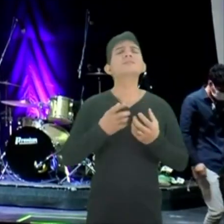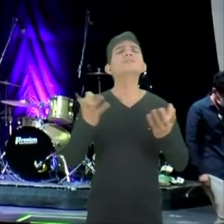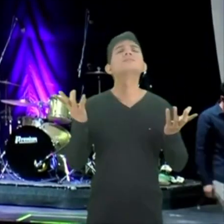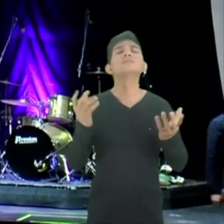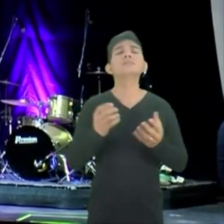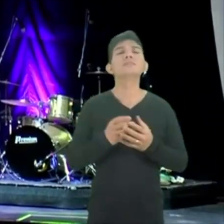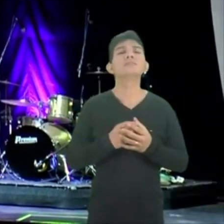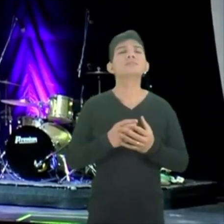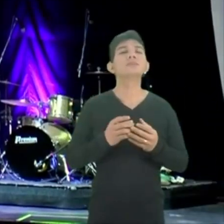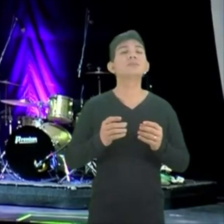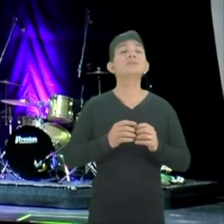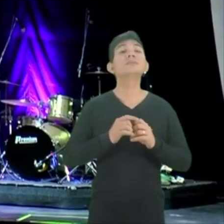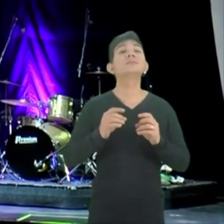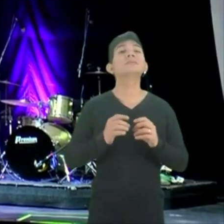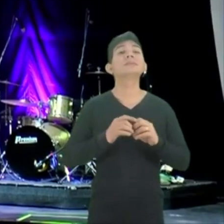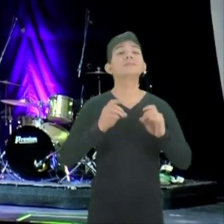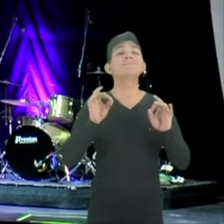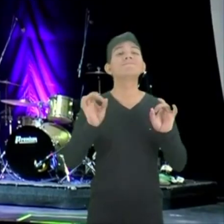Eu sou especial, né?